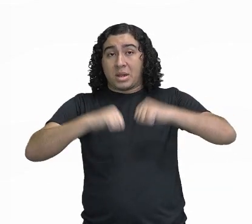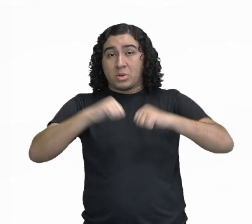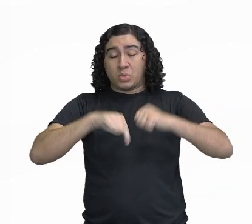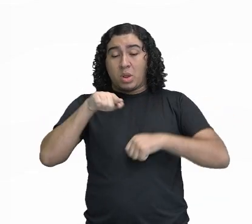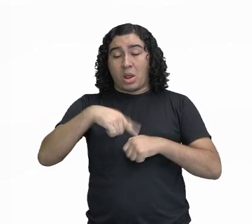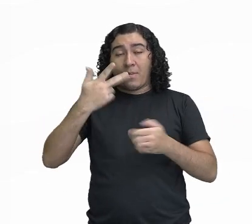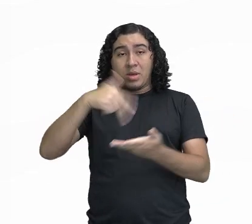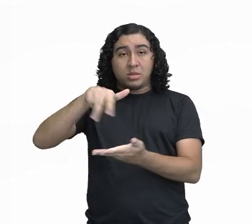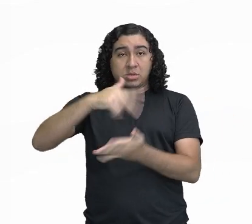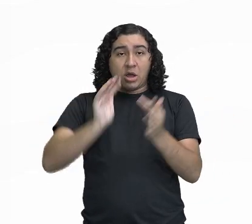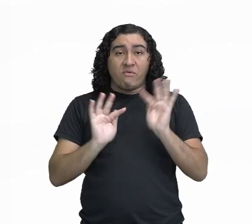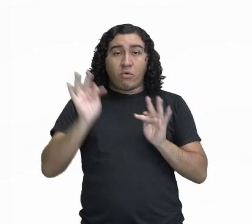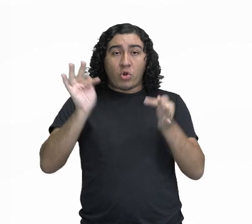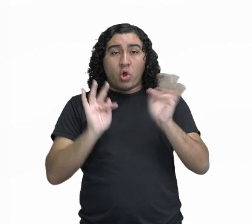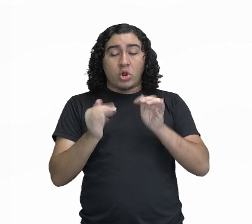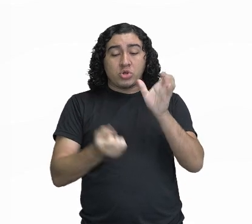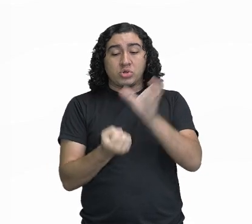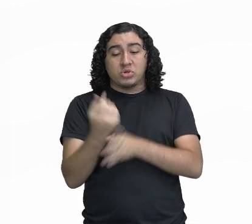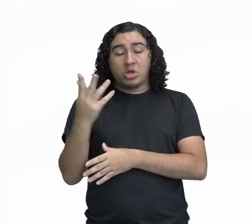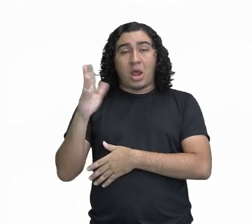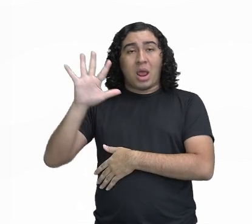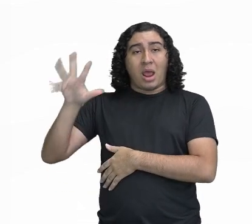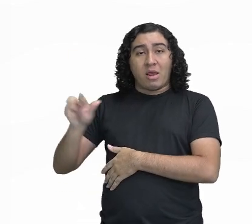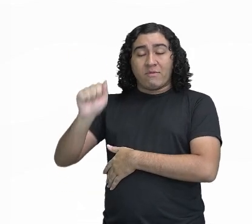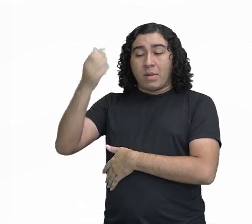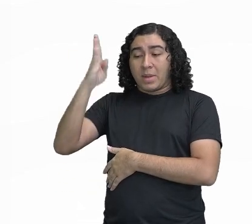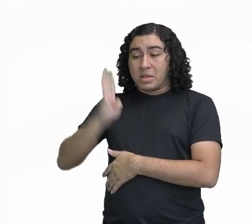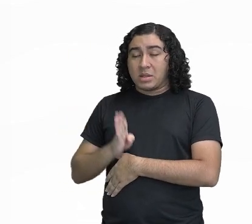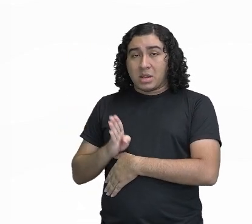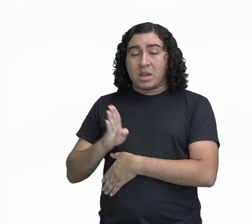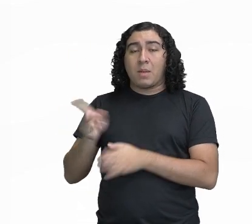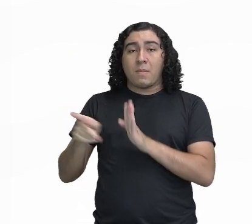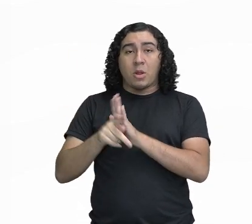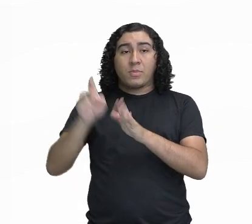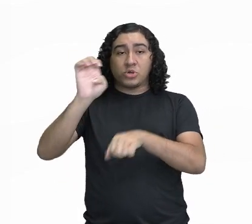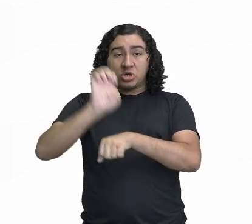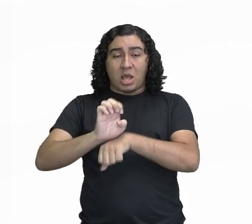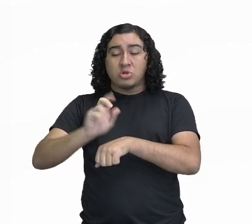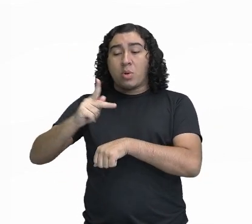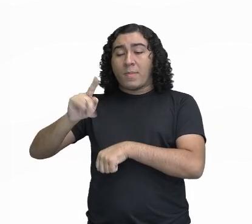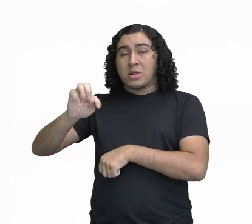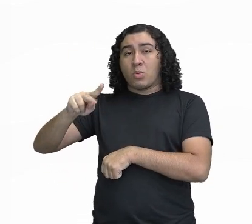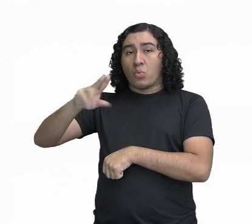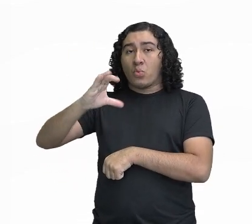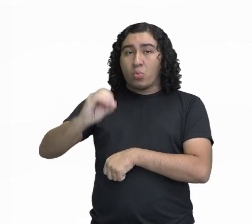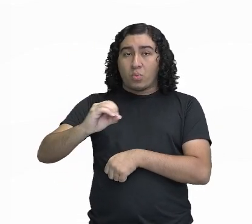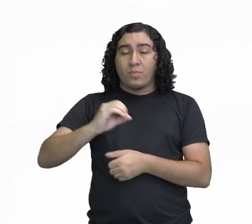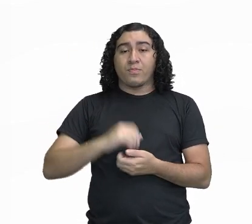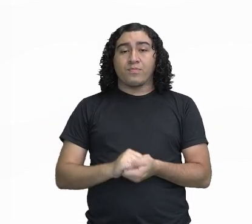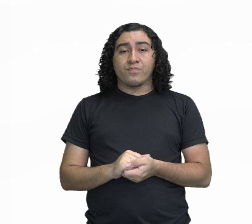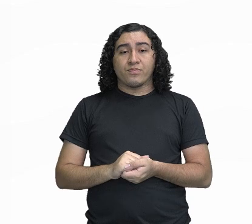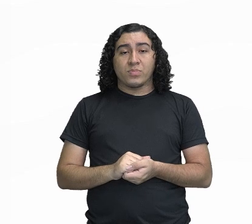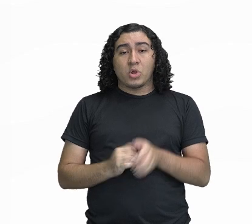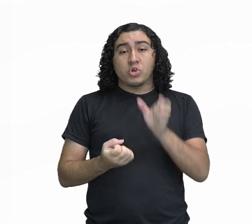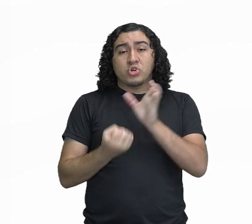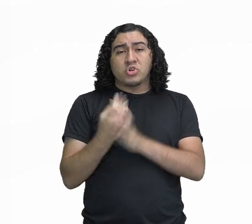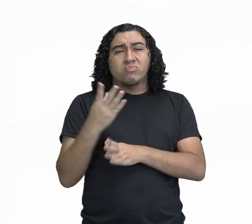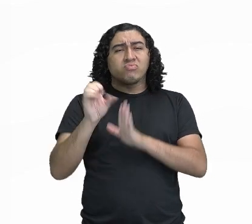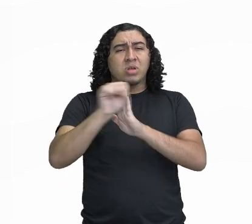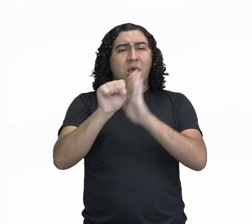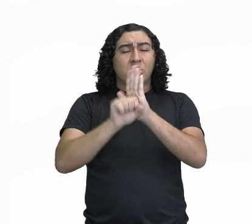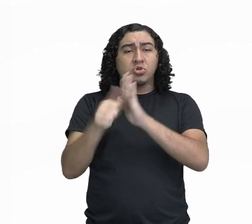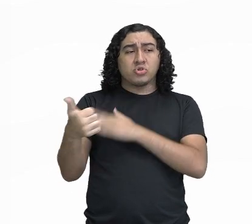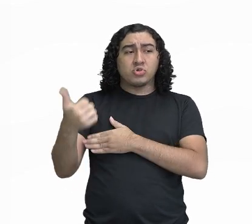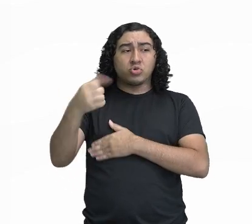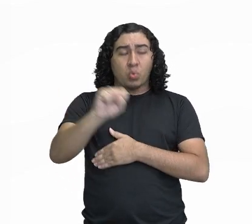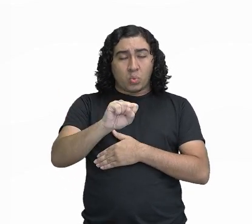dança folclórica de origem afro-brasileira, típica do estado de Pernambuco. Ela surgiu em meados do século XVIII, a